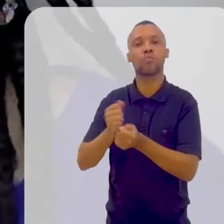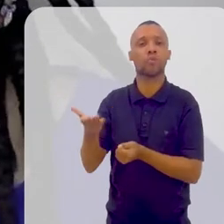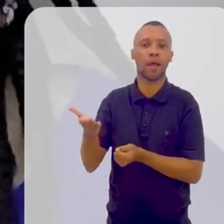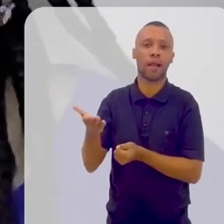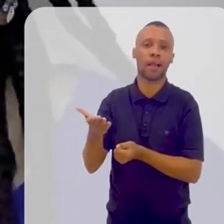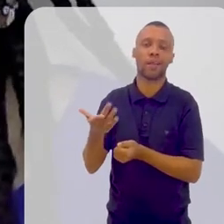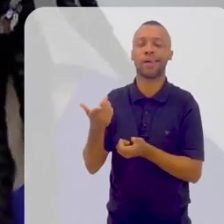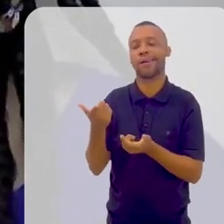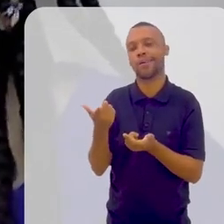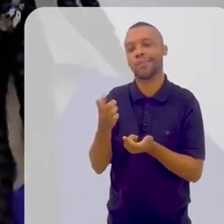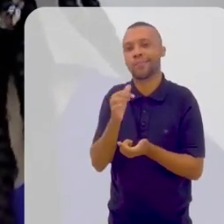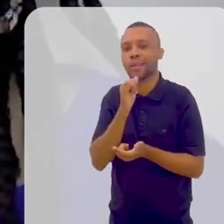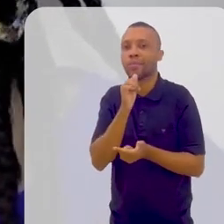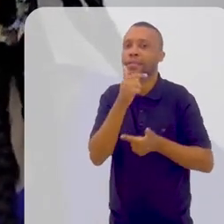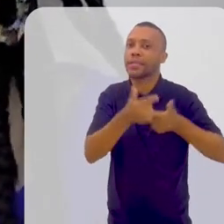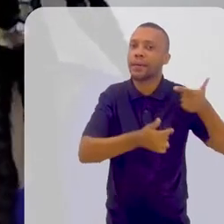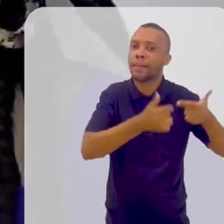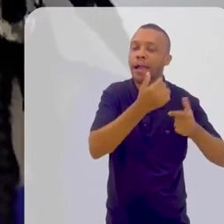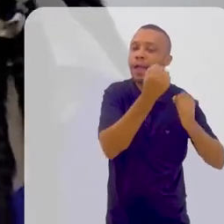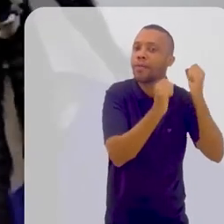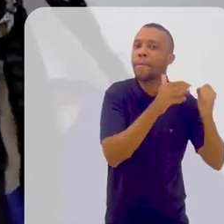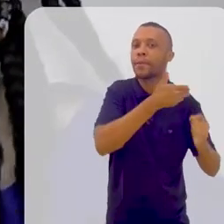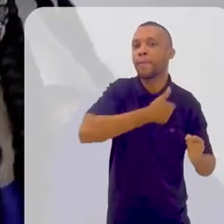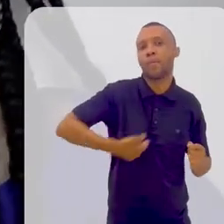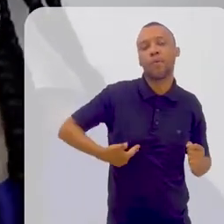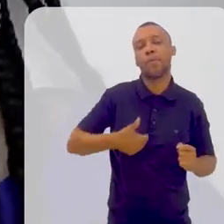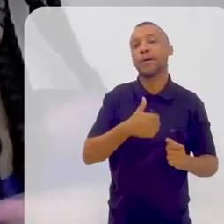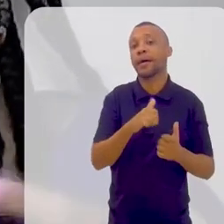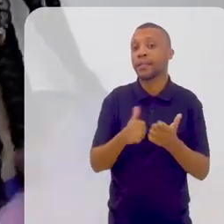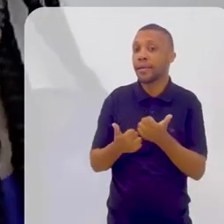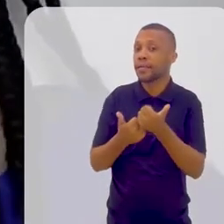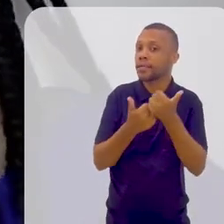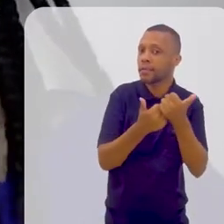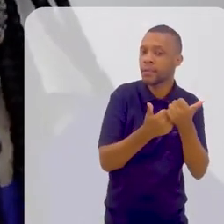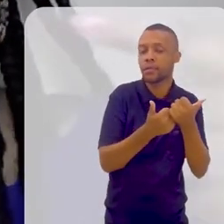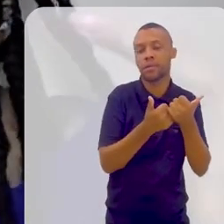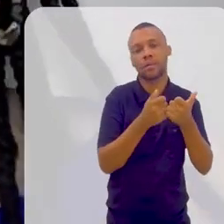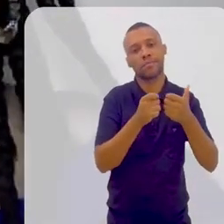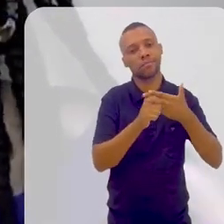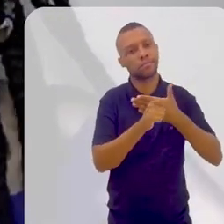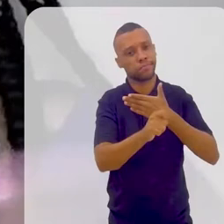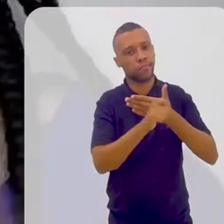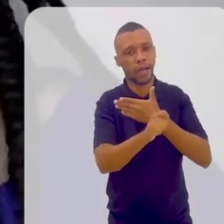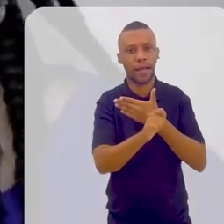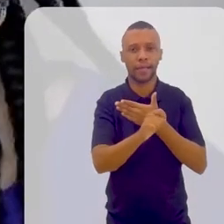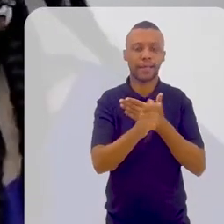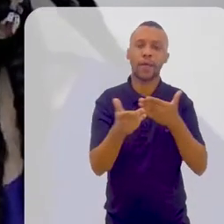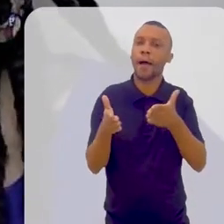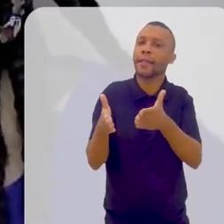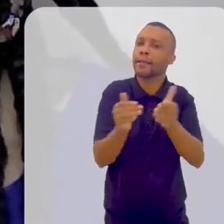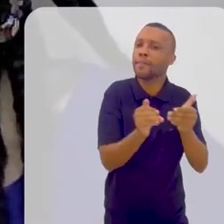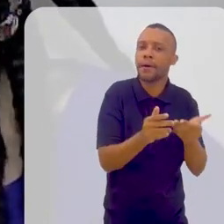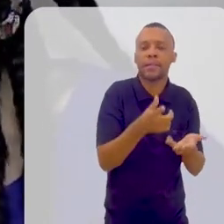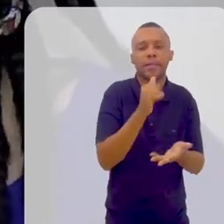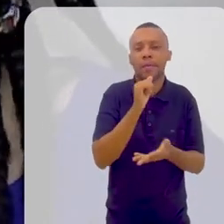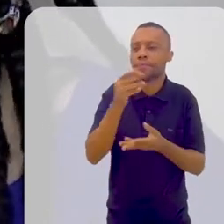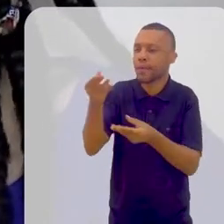Uma coisa era eu trabalhar assessoria de imprensa numa empresa pública que era uma demanda de receber ou devolver, né?